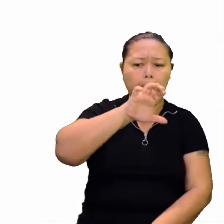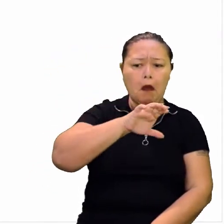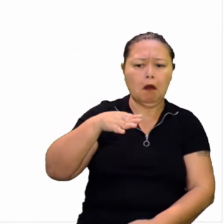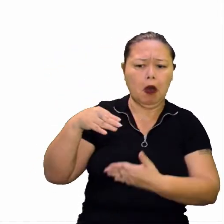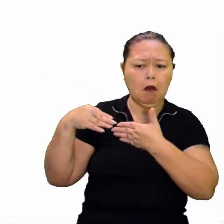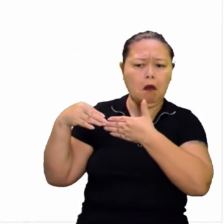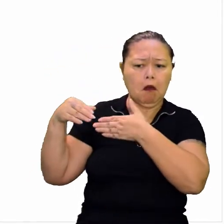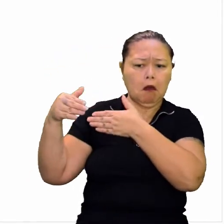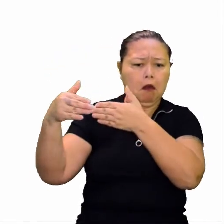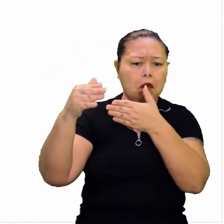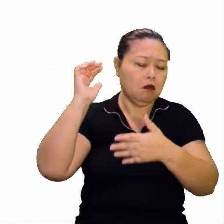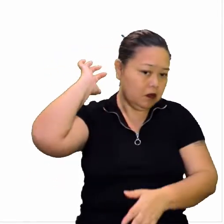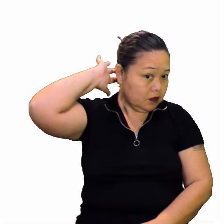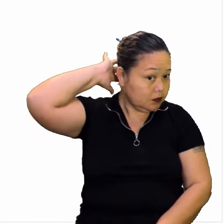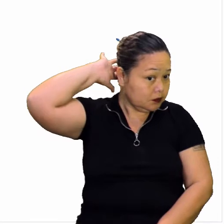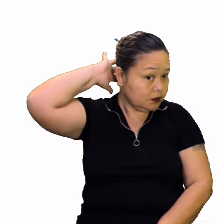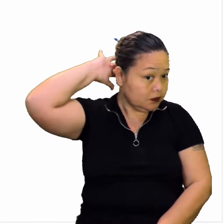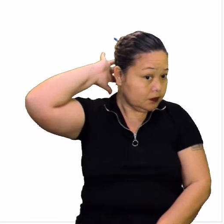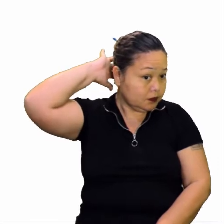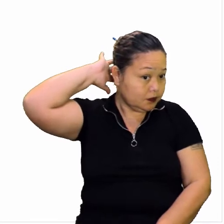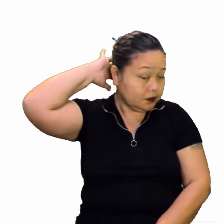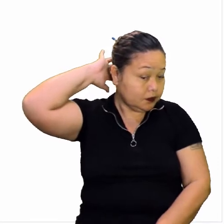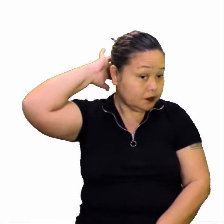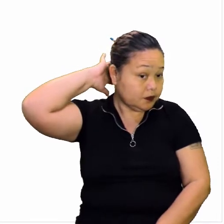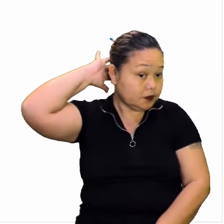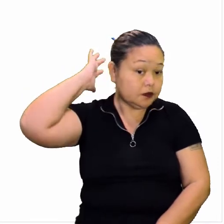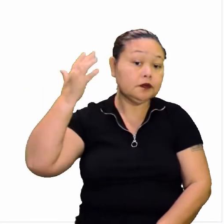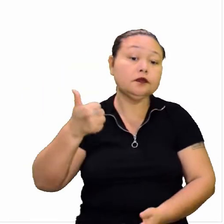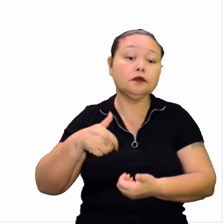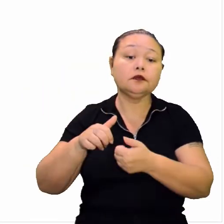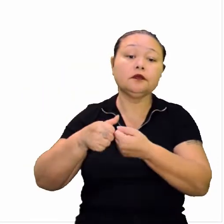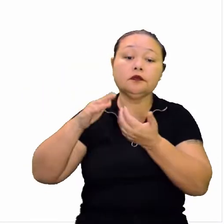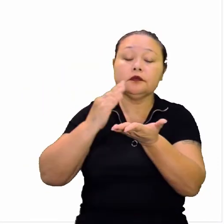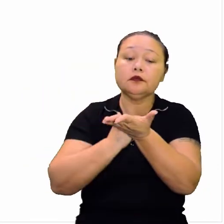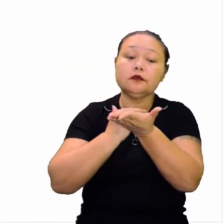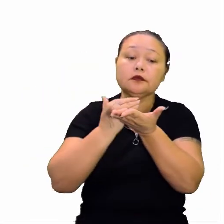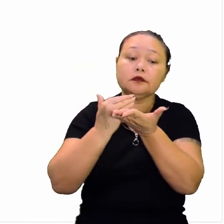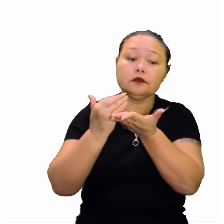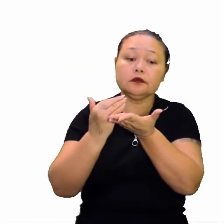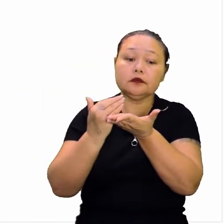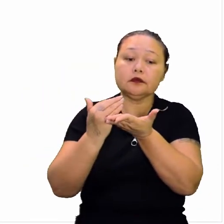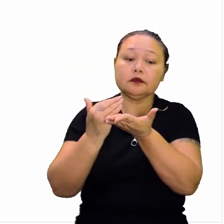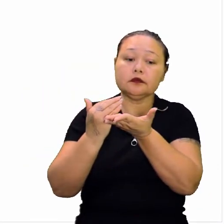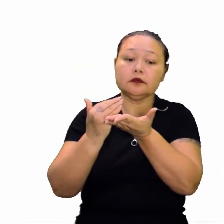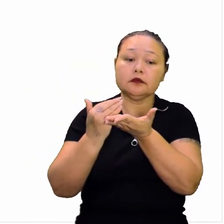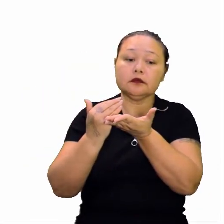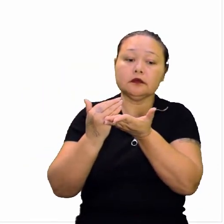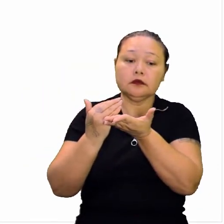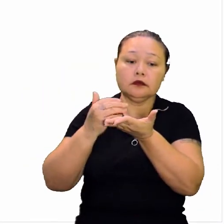passar. Instalação inicial dos pastores hebreus, onde vai ser? É aqui.